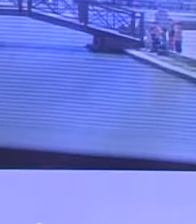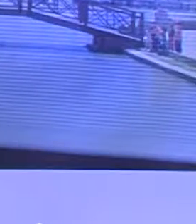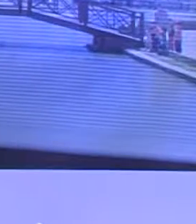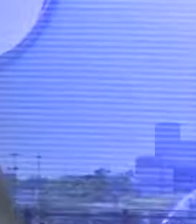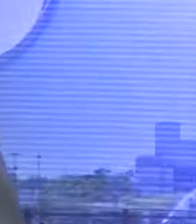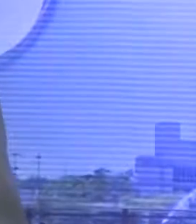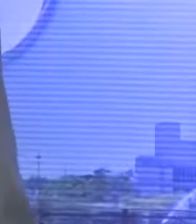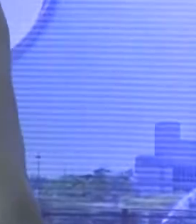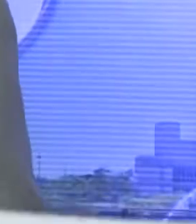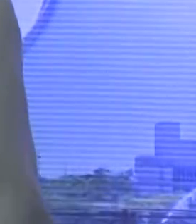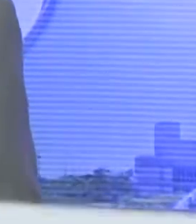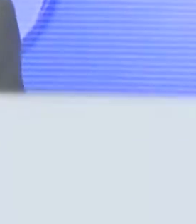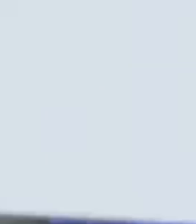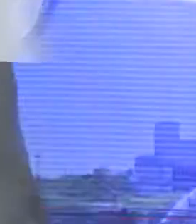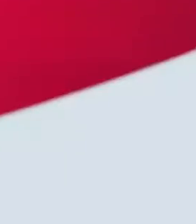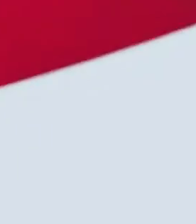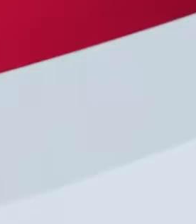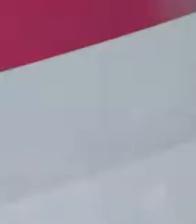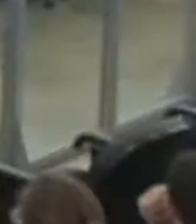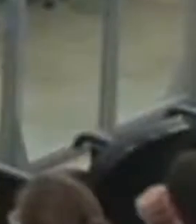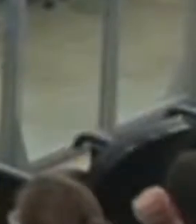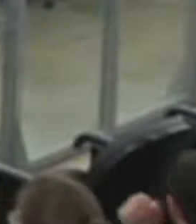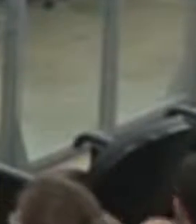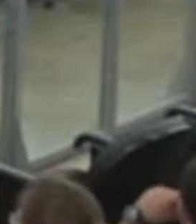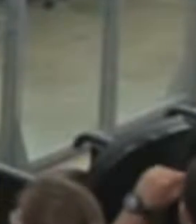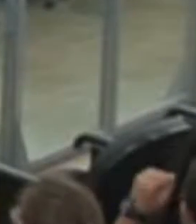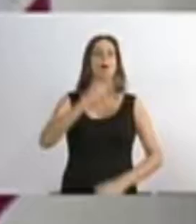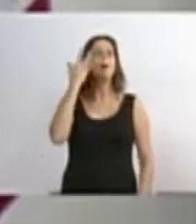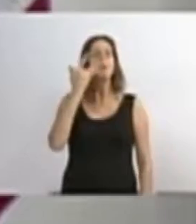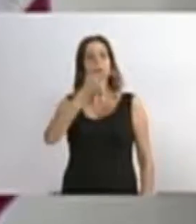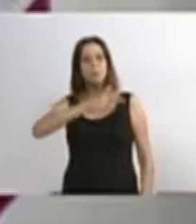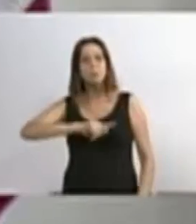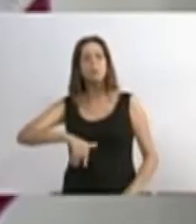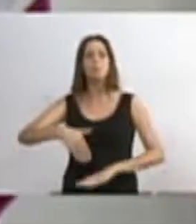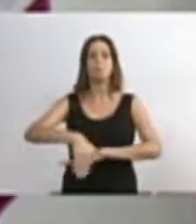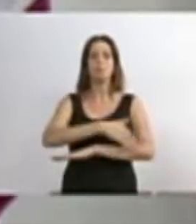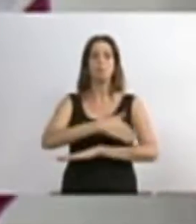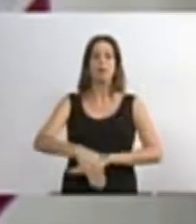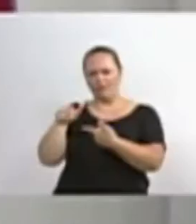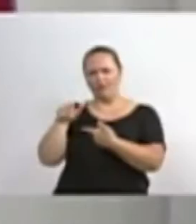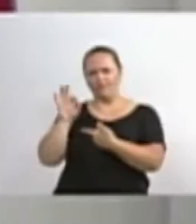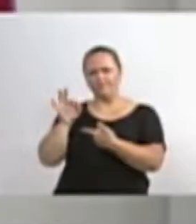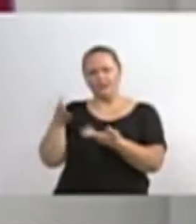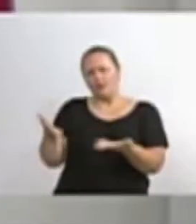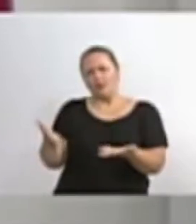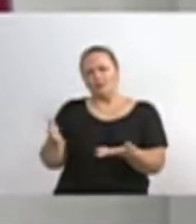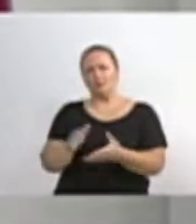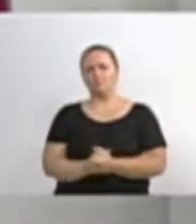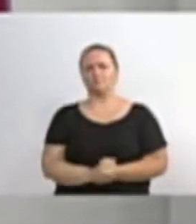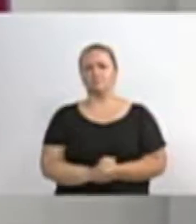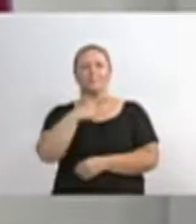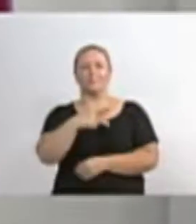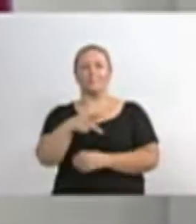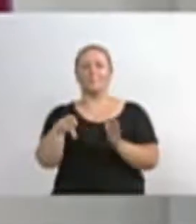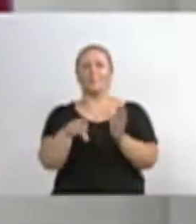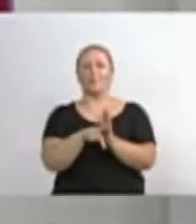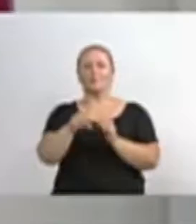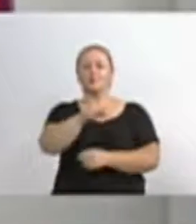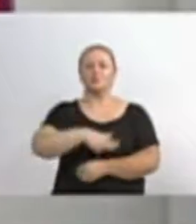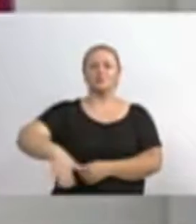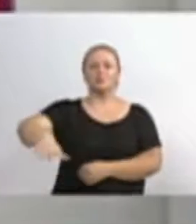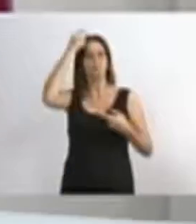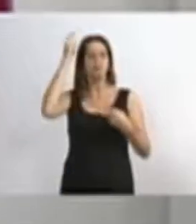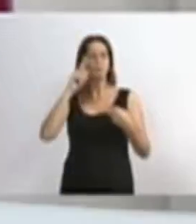cdlblumenau.com.br. E veja a seguir. Na sessão solene desta quinta-feira, os vereadores destacaram a situação da